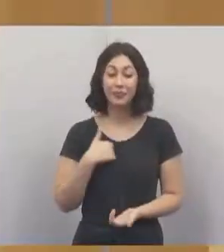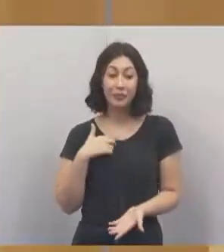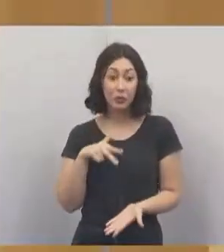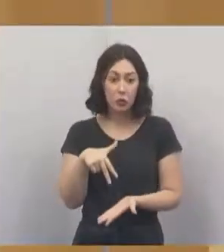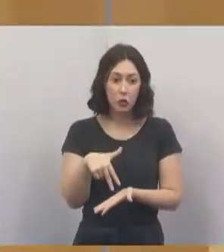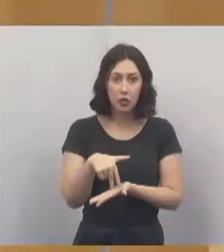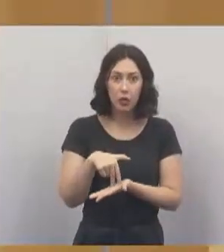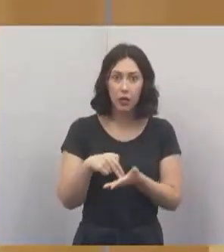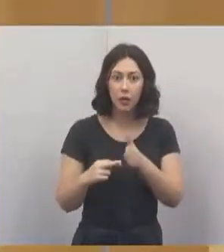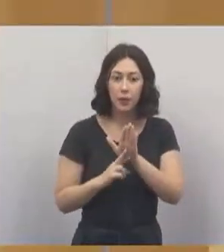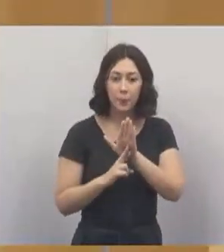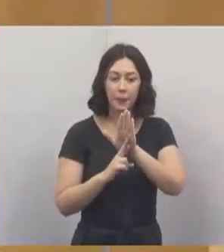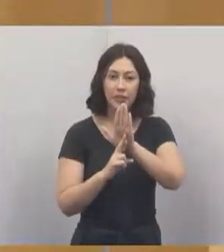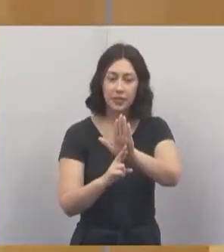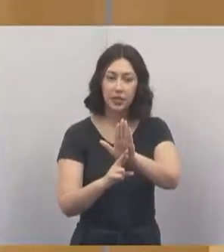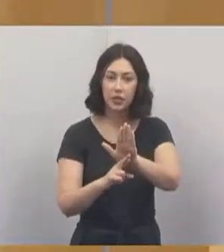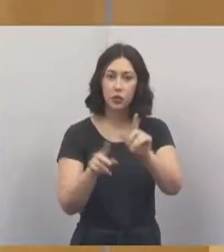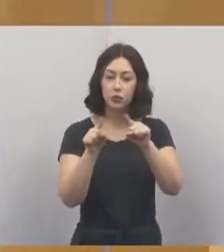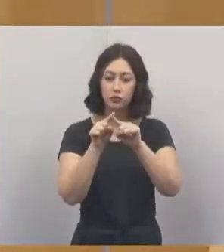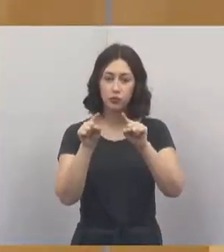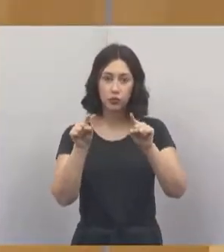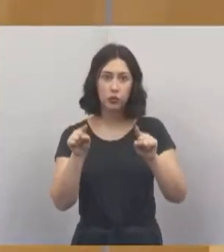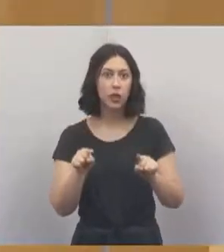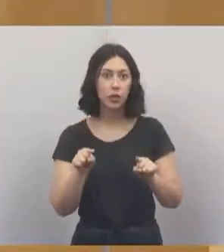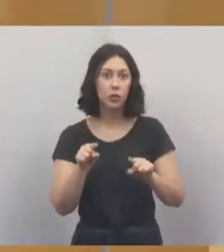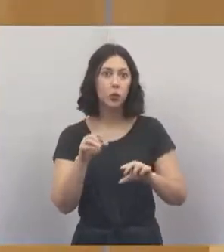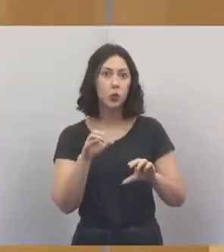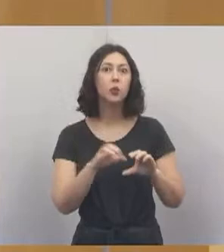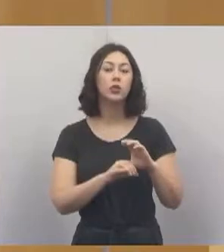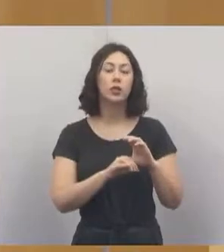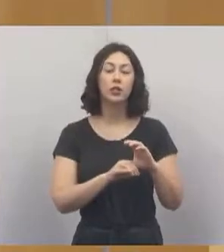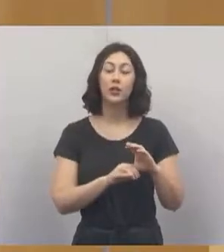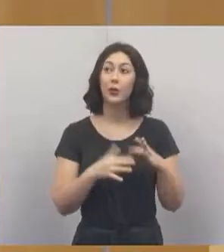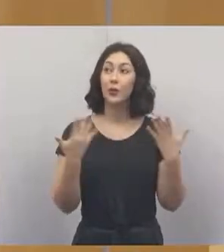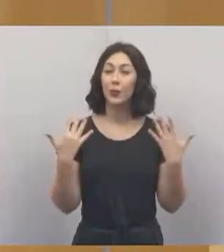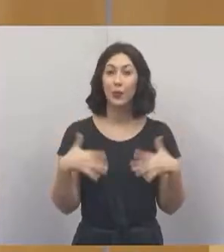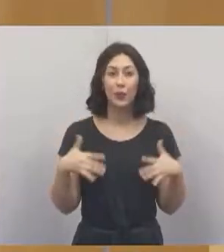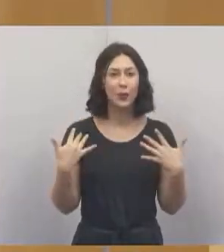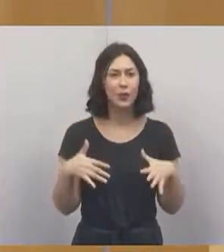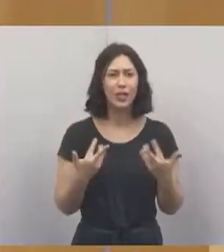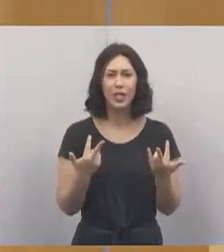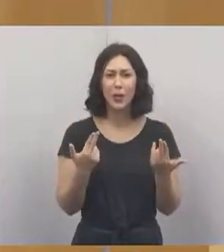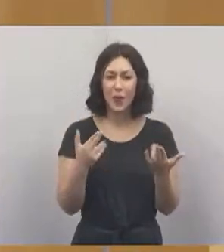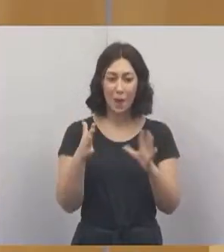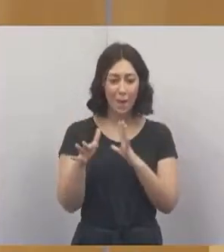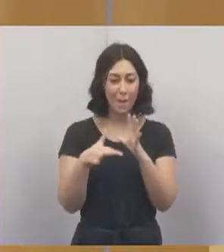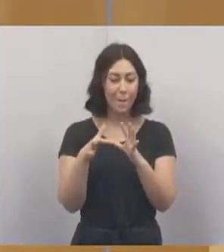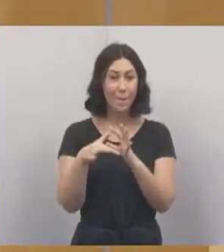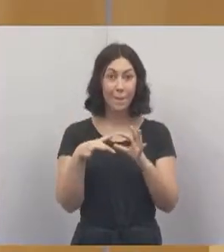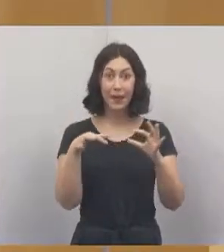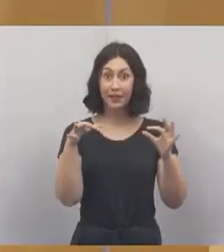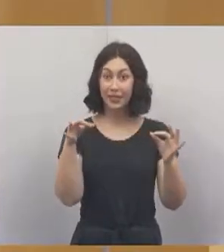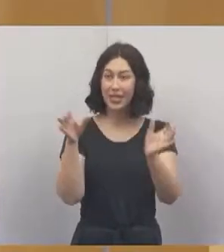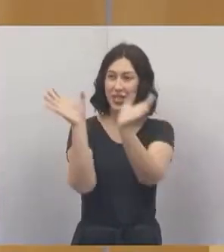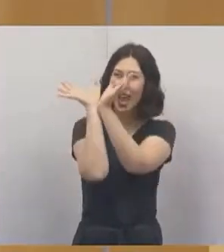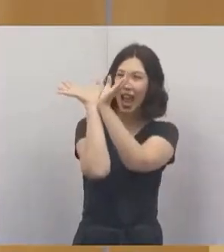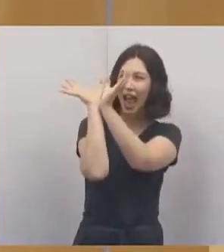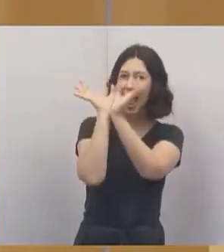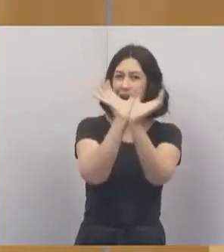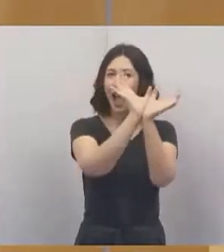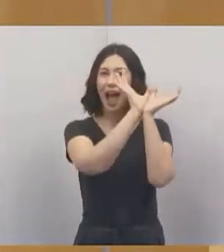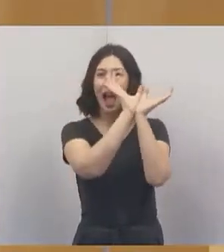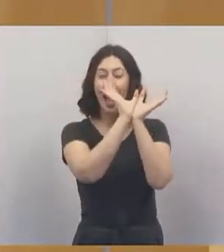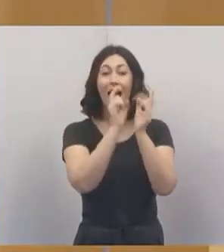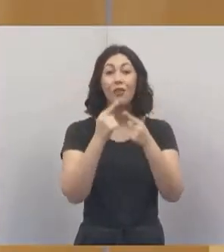aqui representando os funcionários efetivos, para mim é um prêmio. Por quê? Porque para mim só o fato